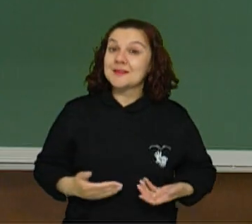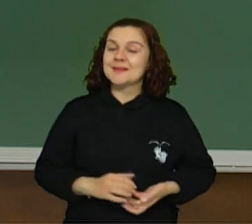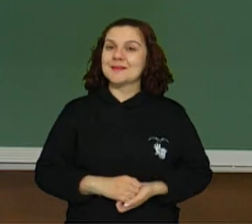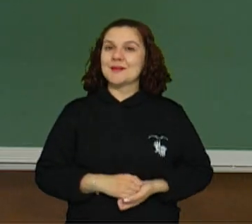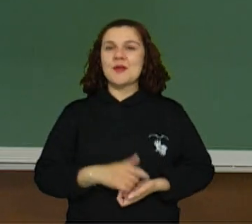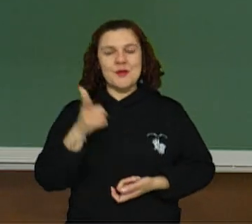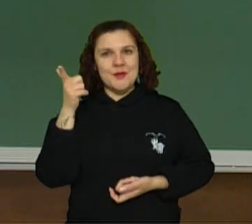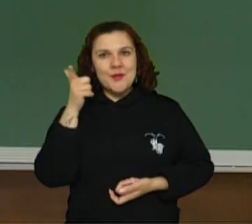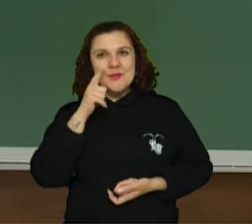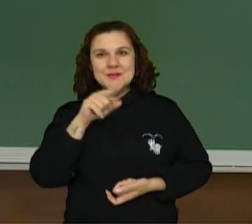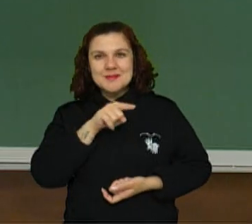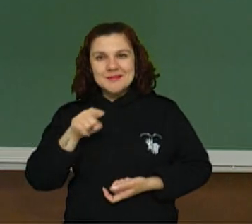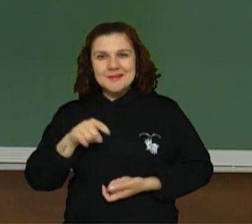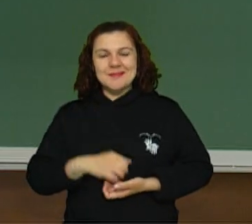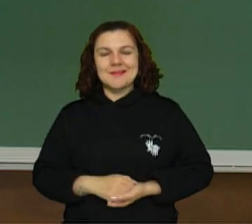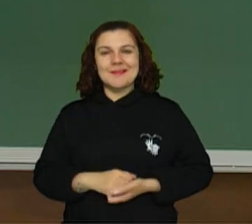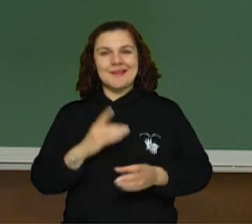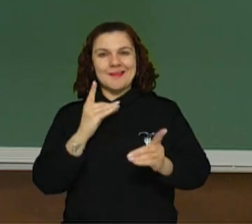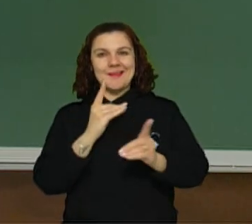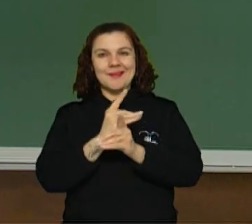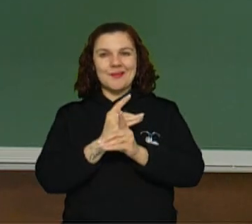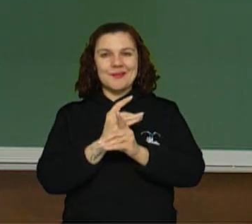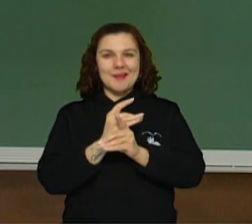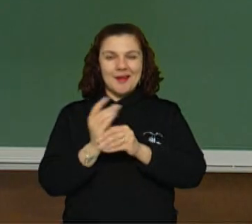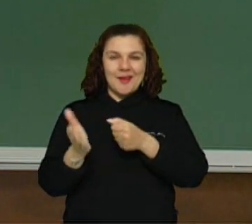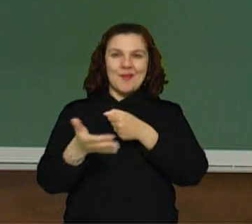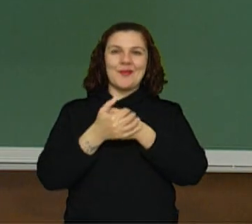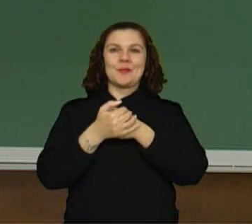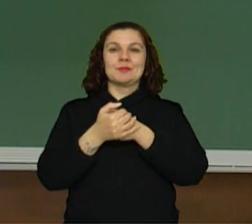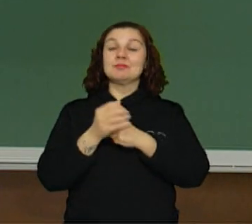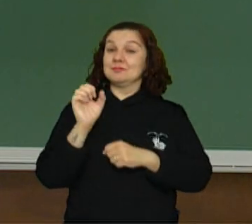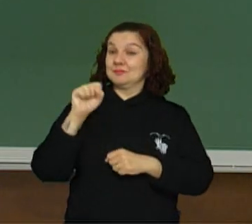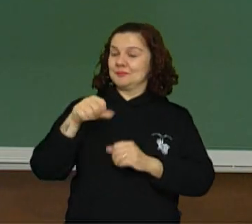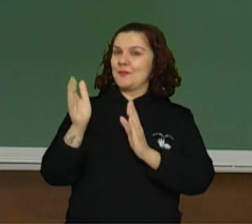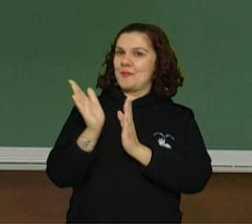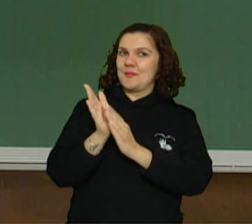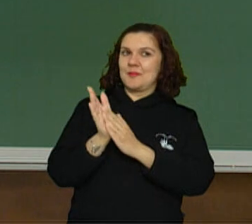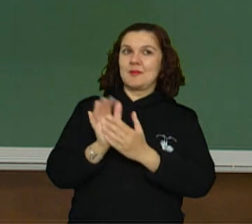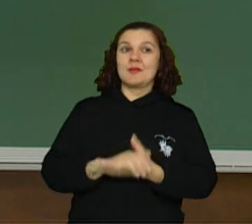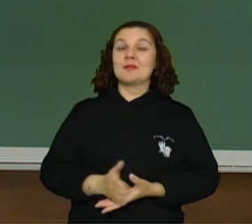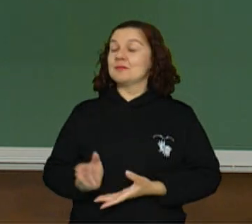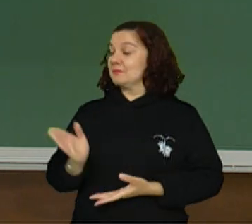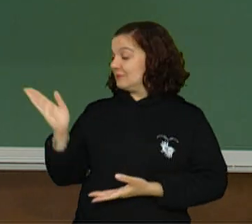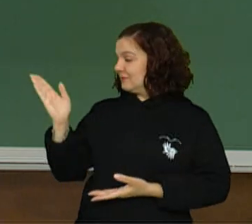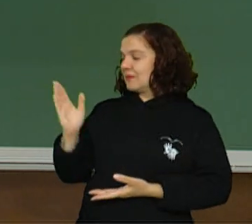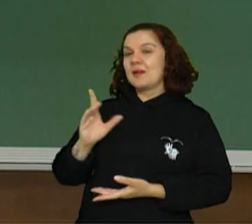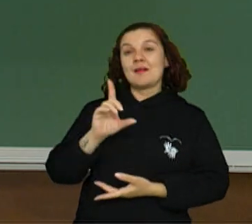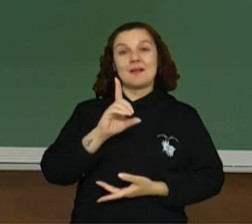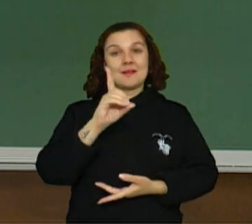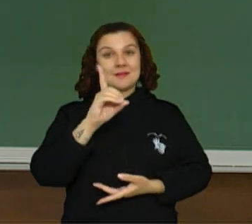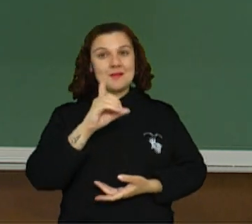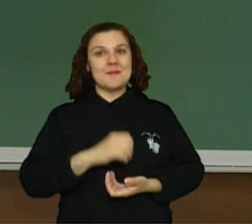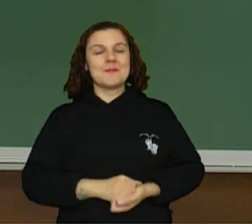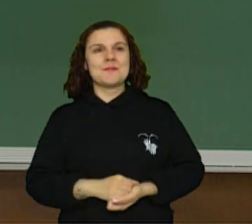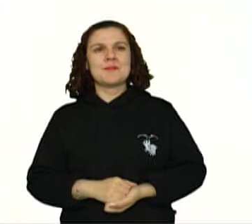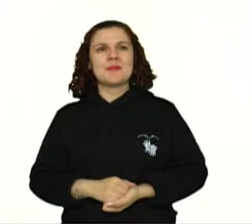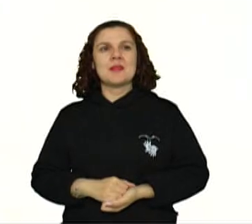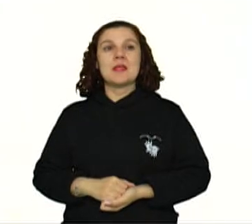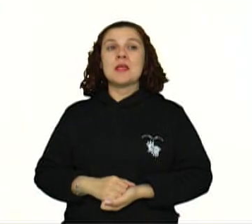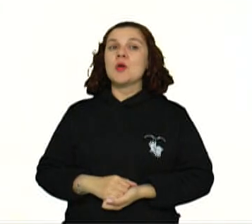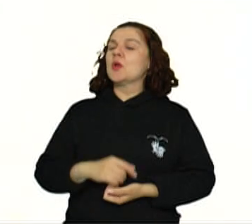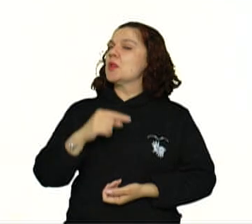Daí, pessoal, conseguiram lá? Encontraram o oculto? Muito bem. Então, sem dúvida nenhuma, é a D.